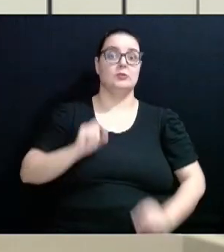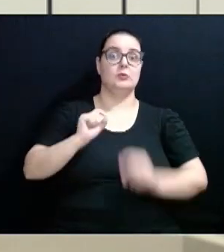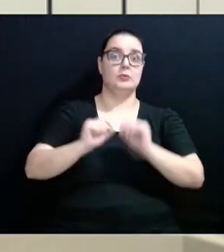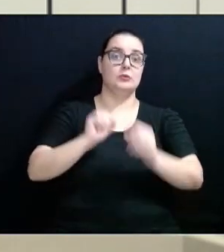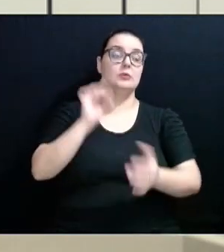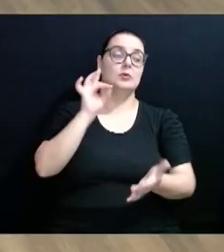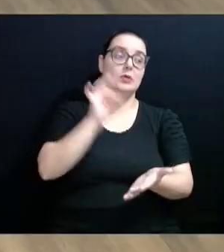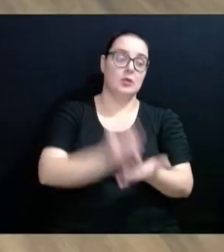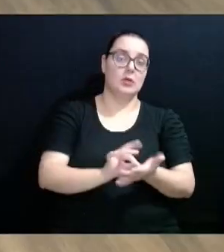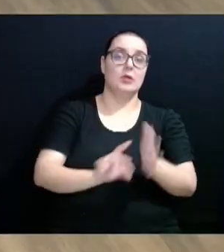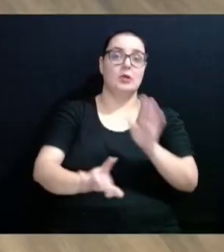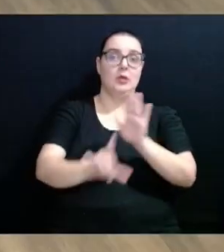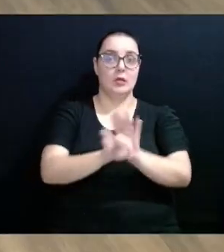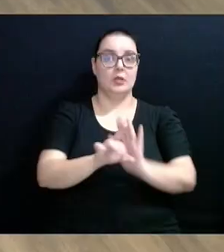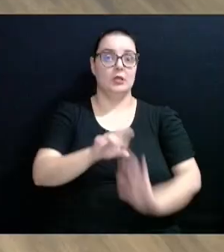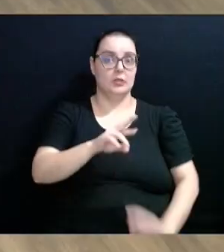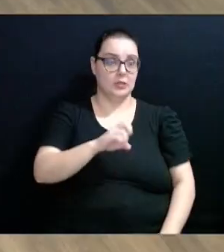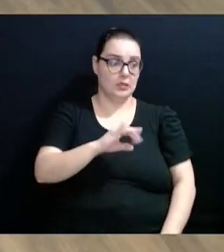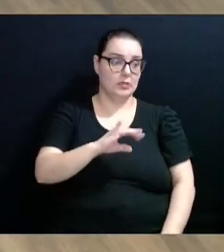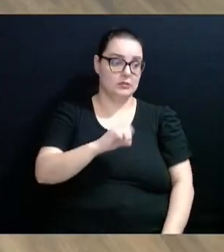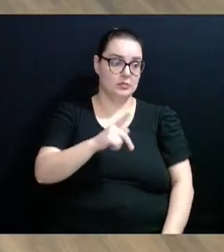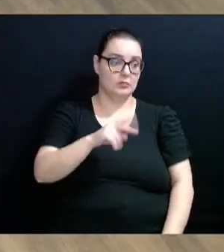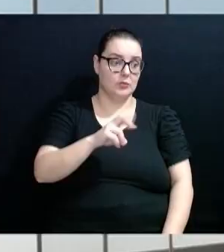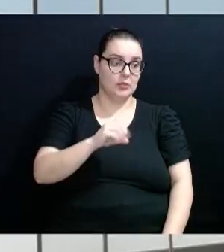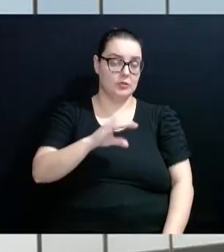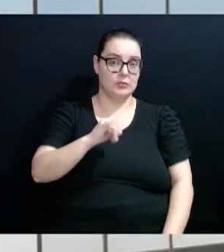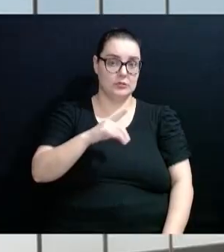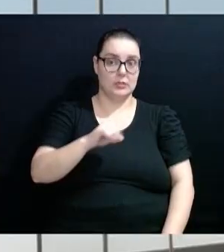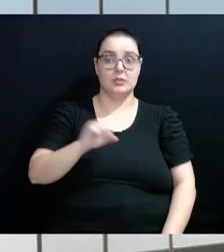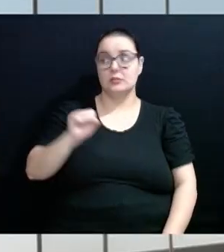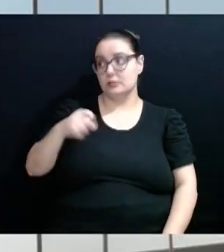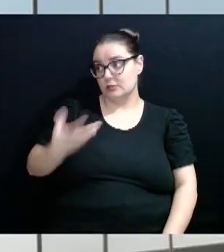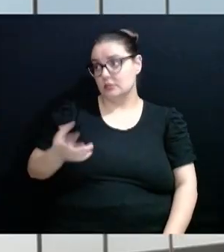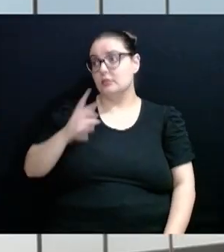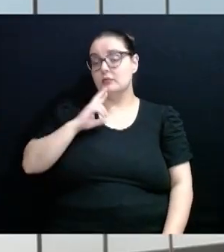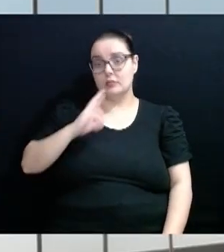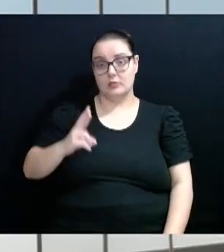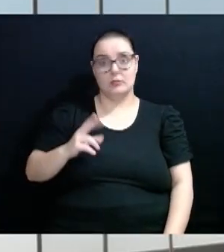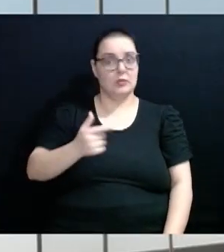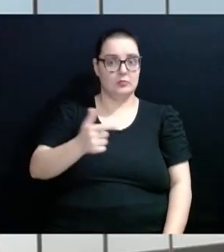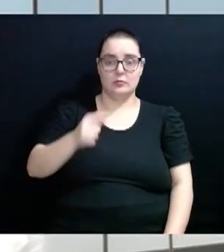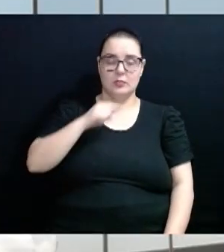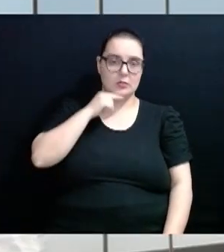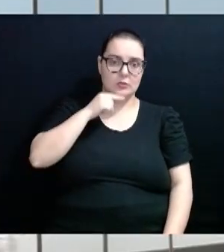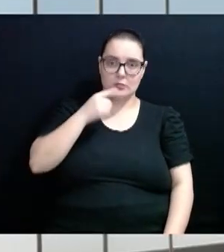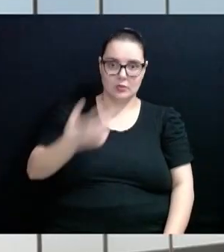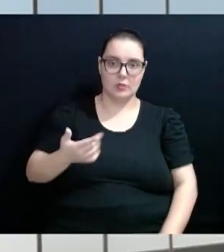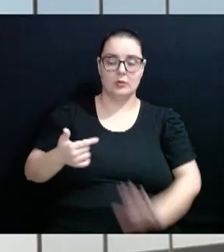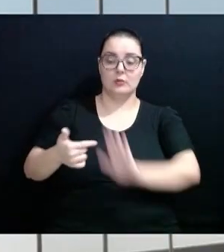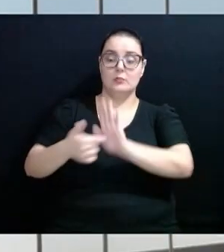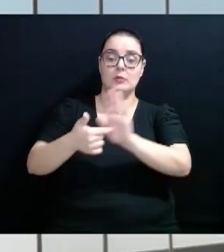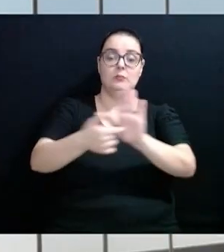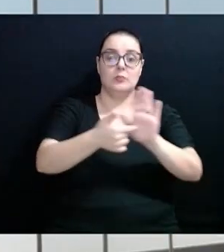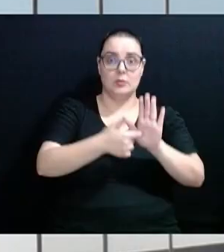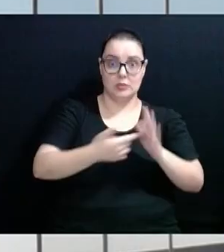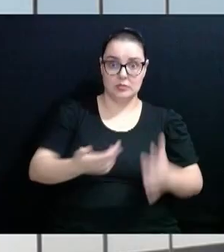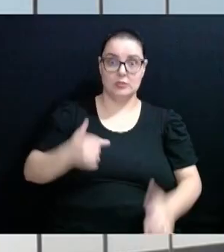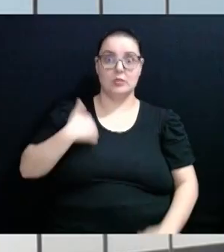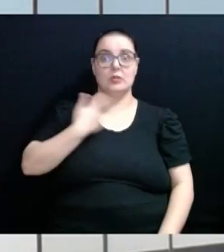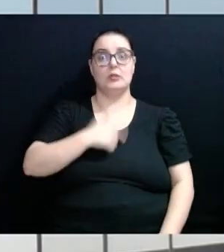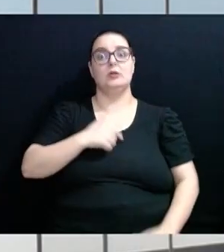da reciprocidade. Então, foi uma resposta, não tenho nenhuma dúvida, né? Para mostrar a nossa